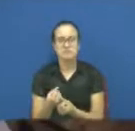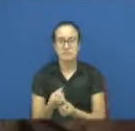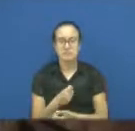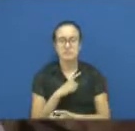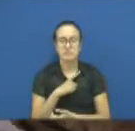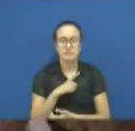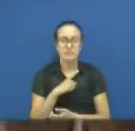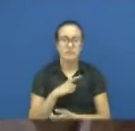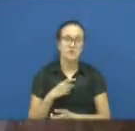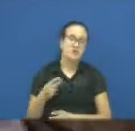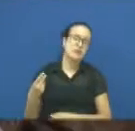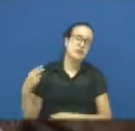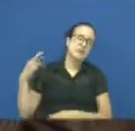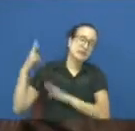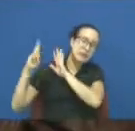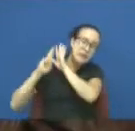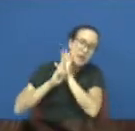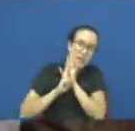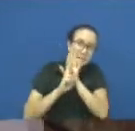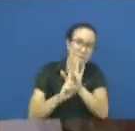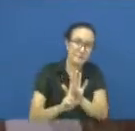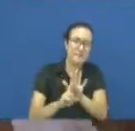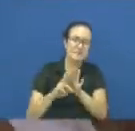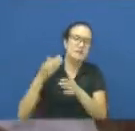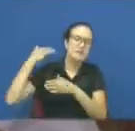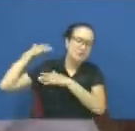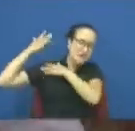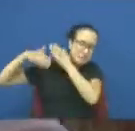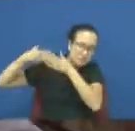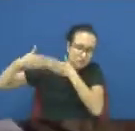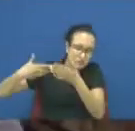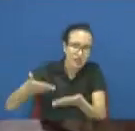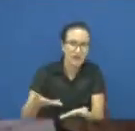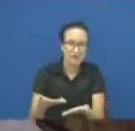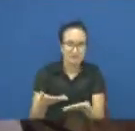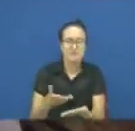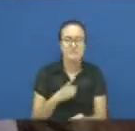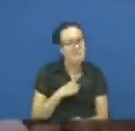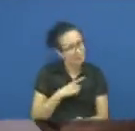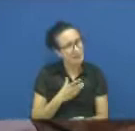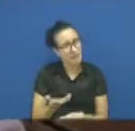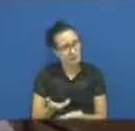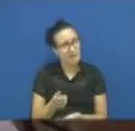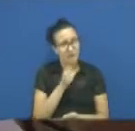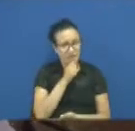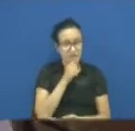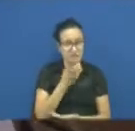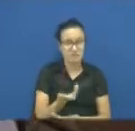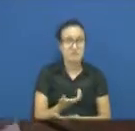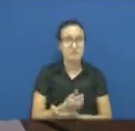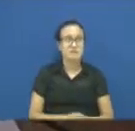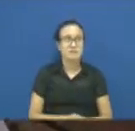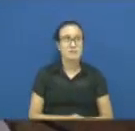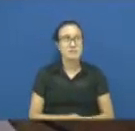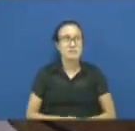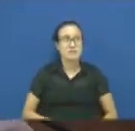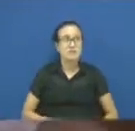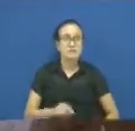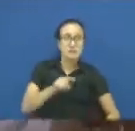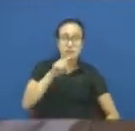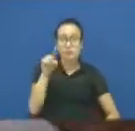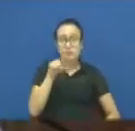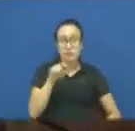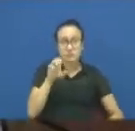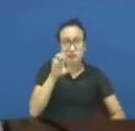teve representantes, e tem ainda representantes, e como, por exemplo, Zé Luiz Soares, o Zelão, que